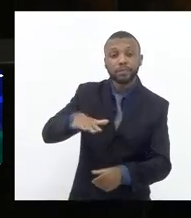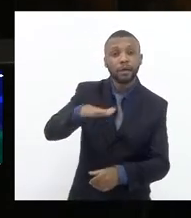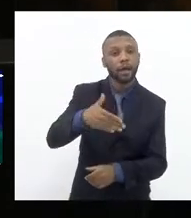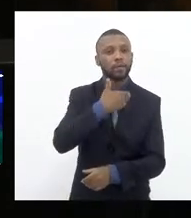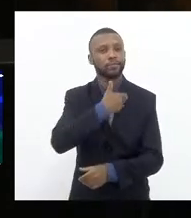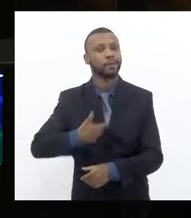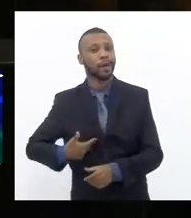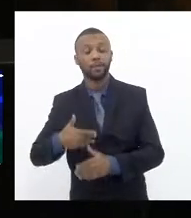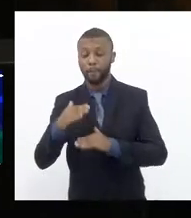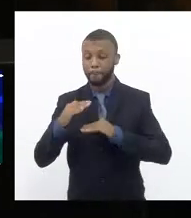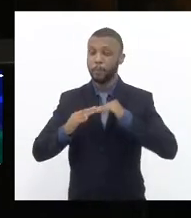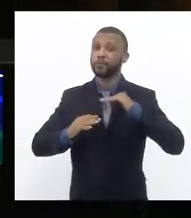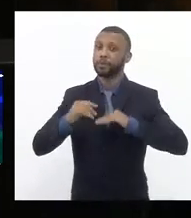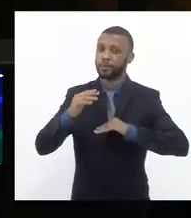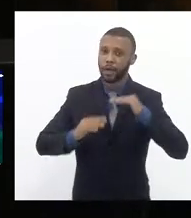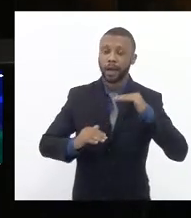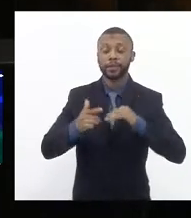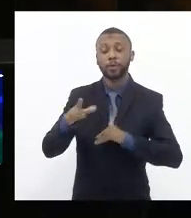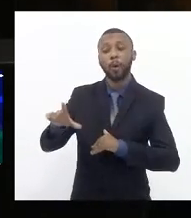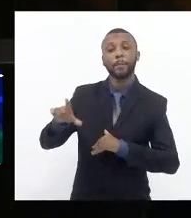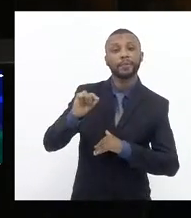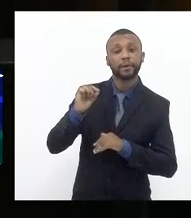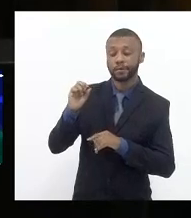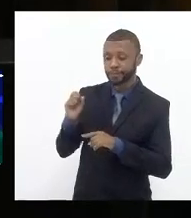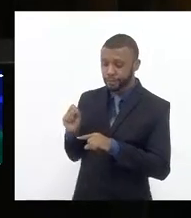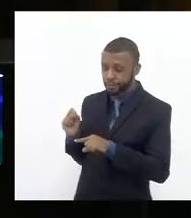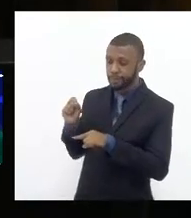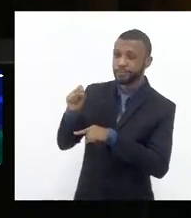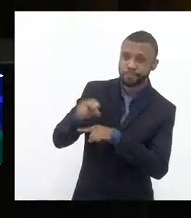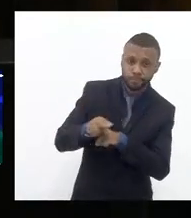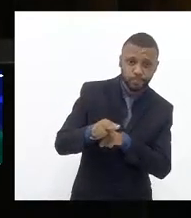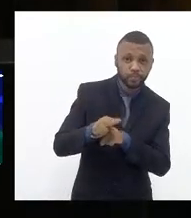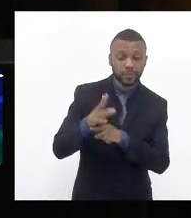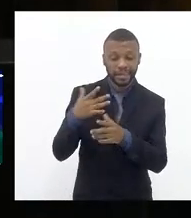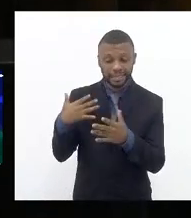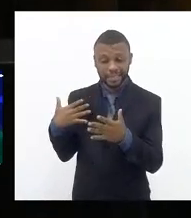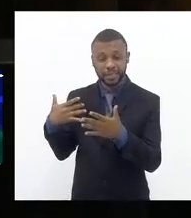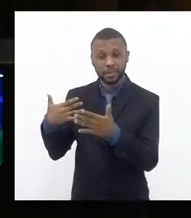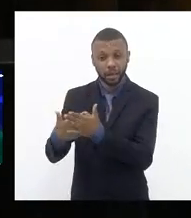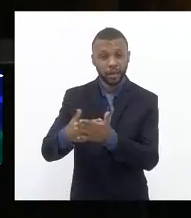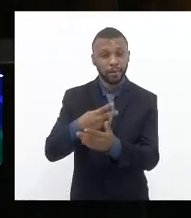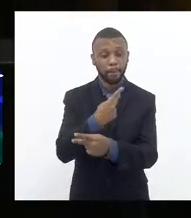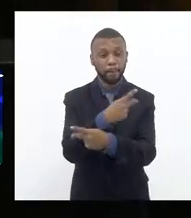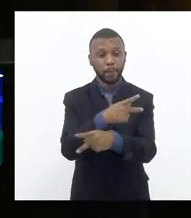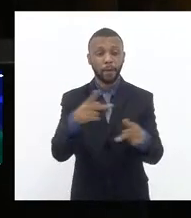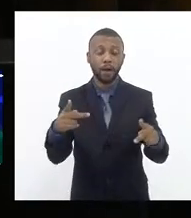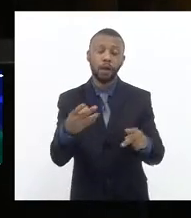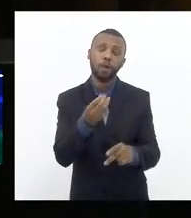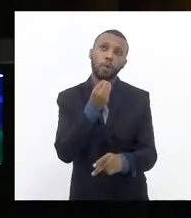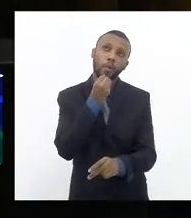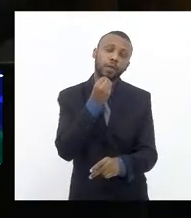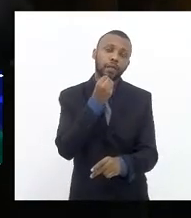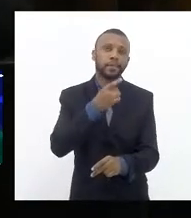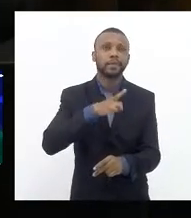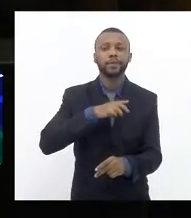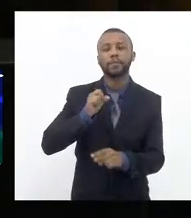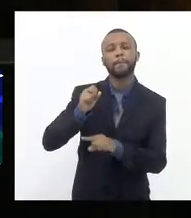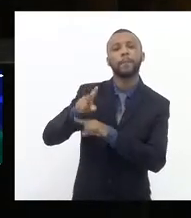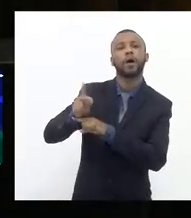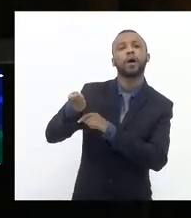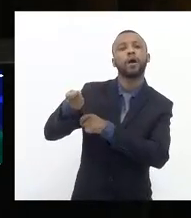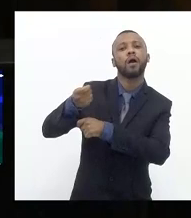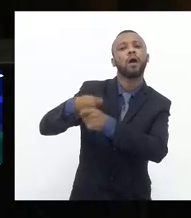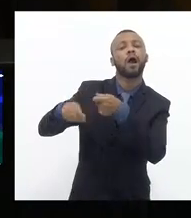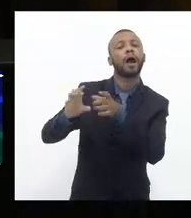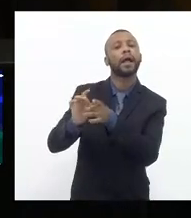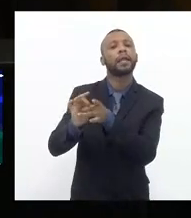exercido por profissionais que fizeram opção de vida em suas trajetórias. Poderiam ter ido ao mercado, poderiam ter sido profissionais